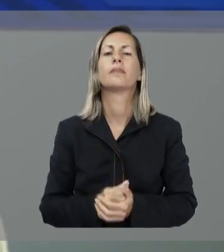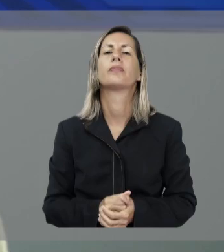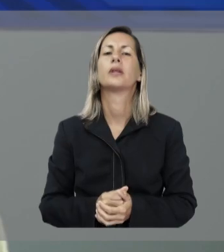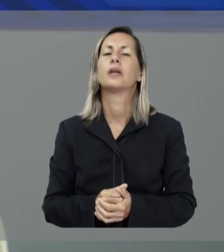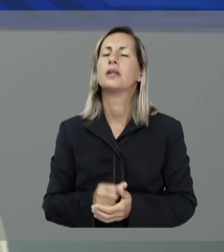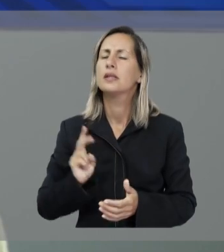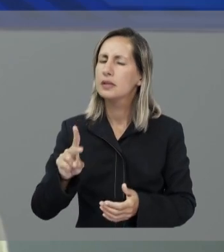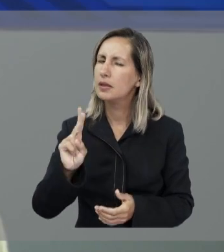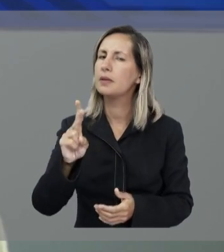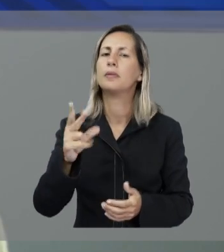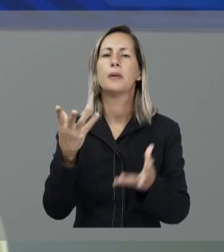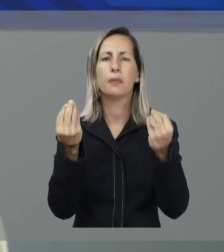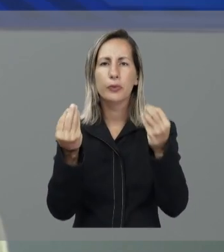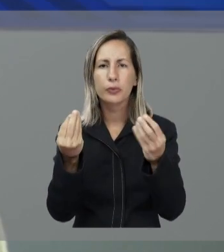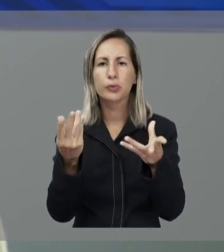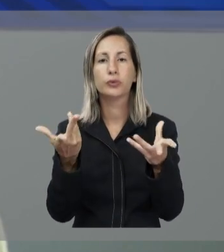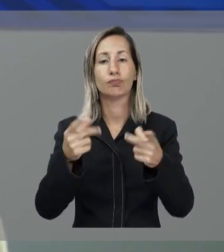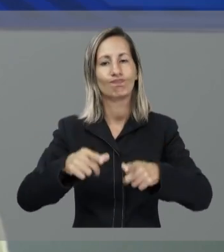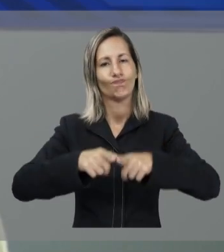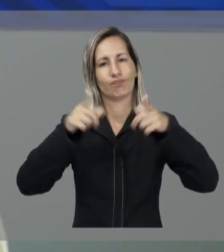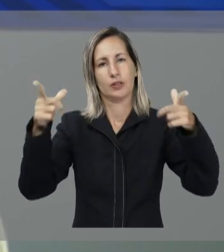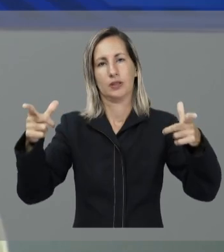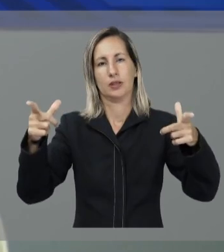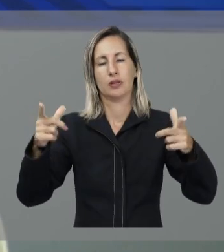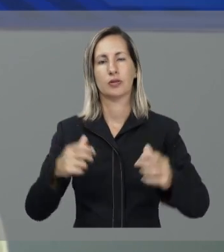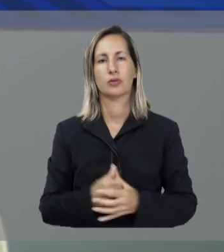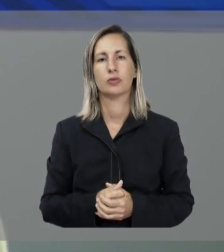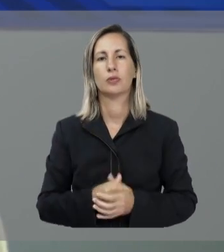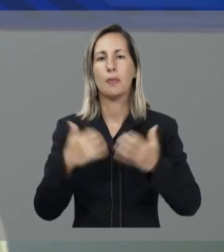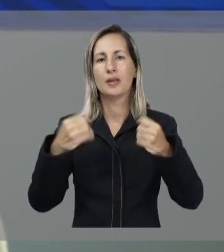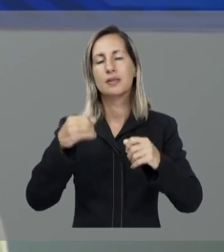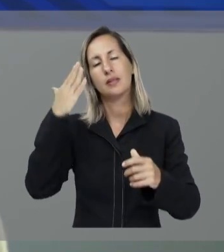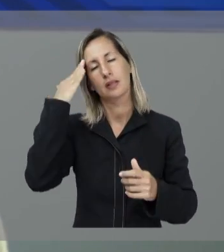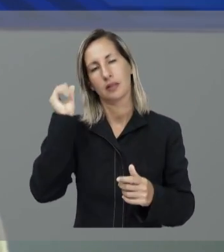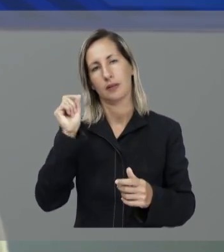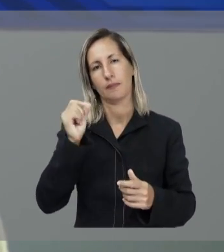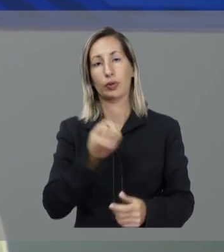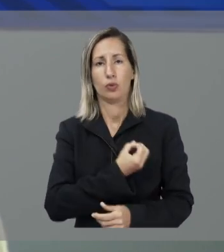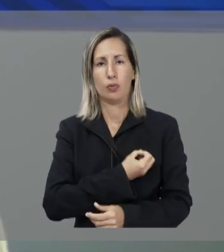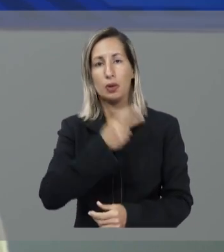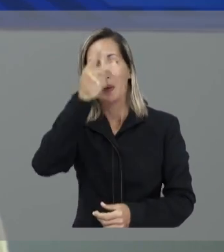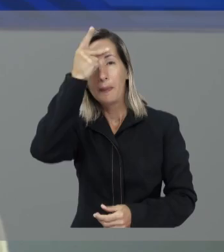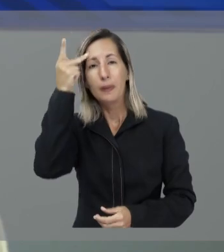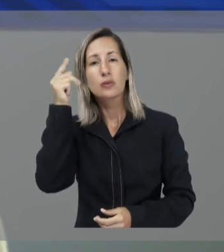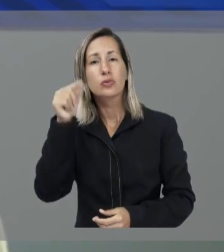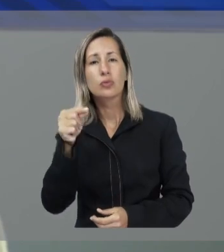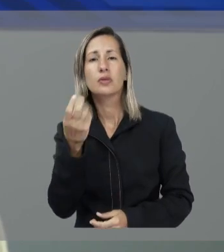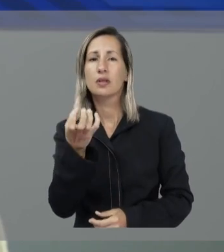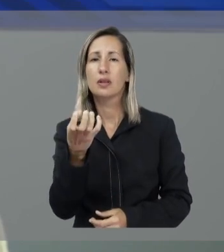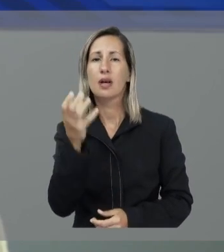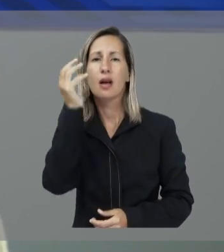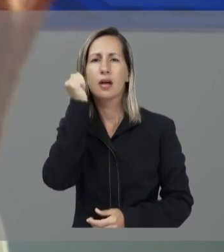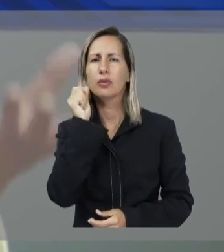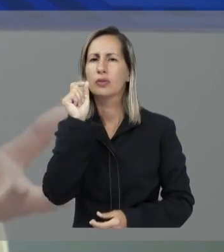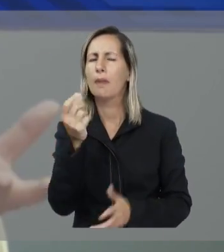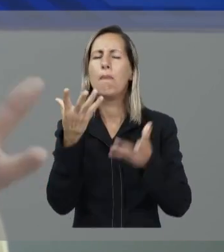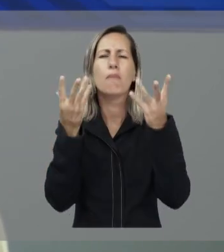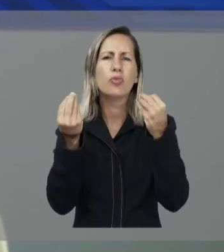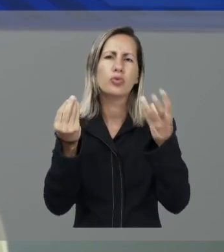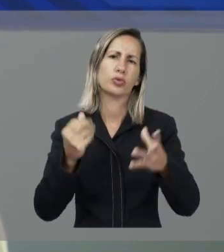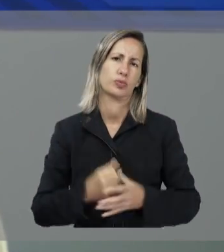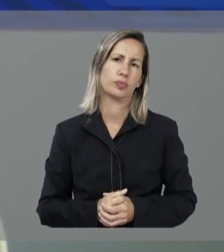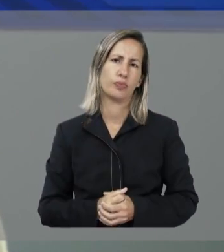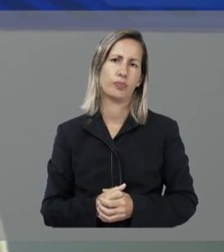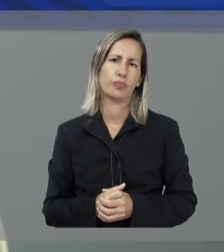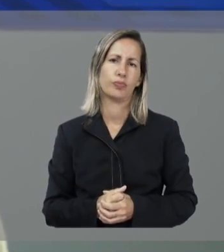Muito, porque assim, é um paradoxo que a gente tenta entender, né? A quantidade de pessoas que querem adotar, ela é enorme.